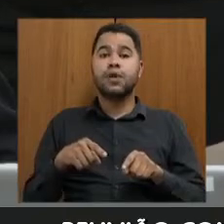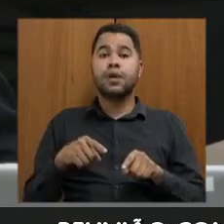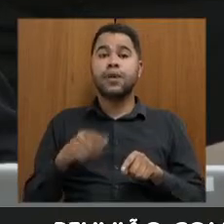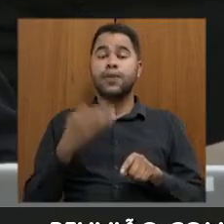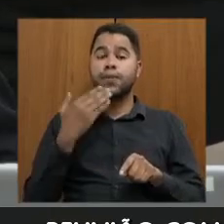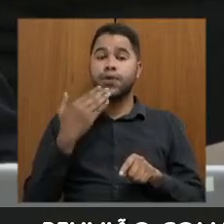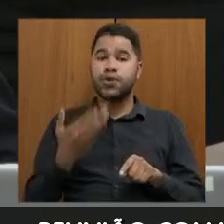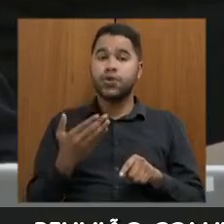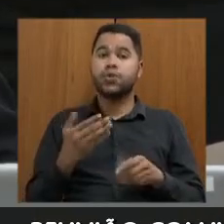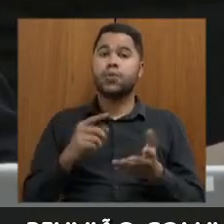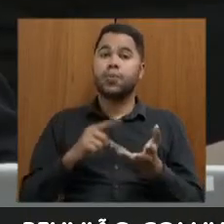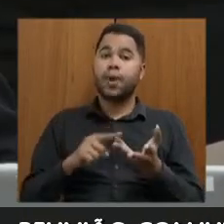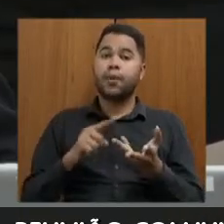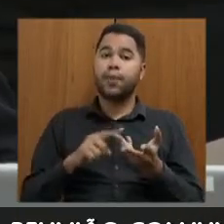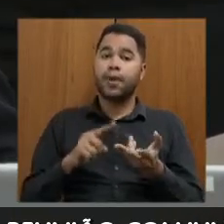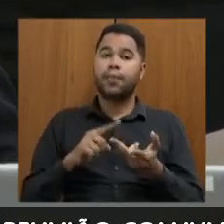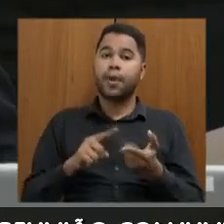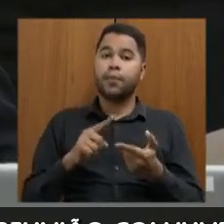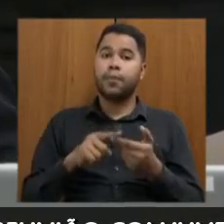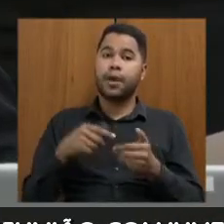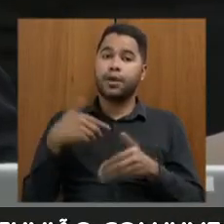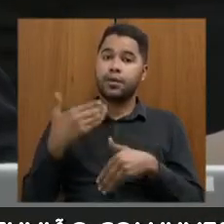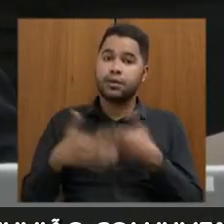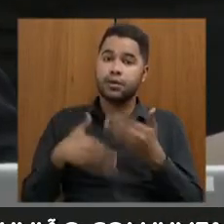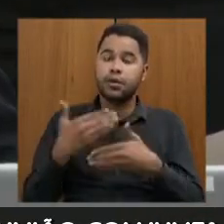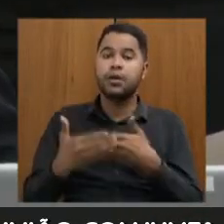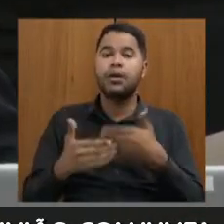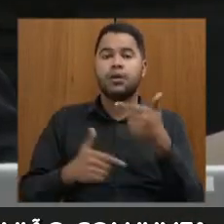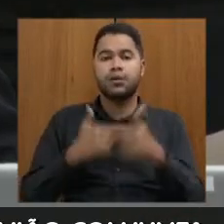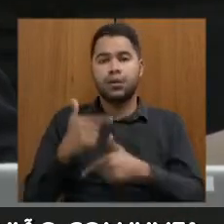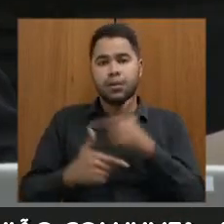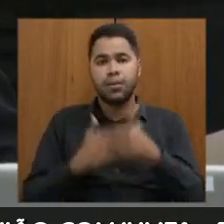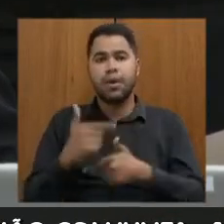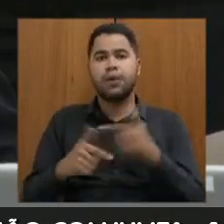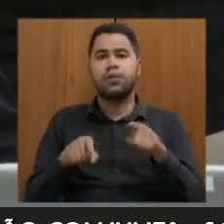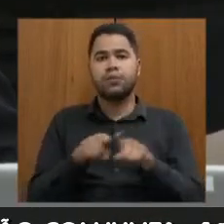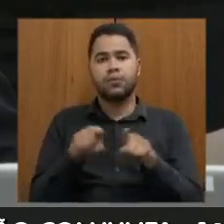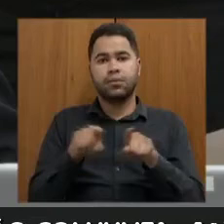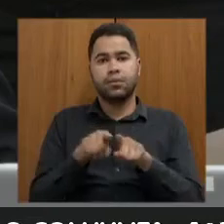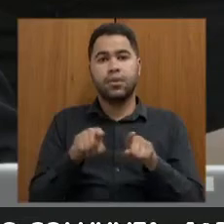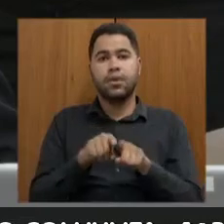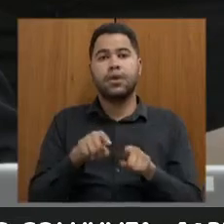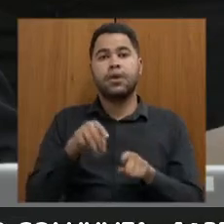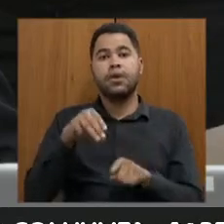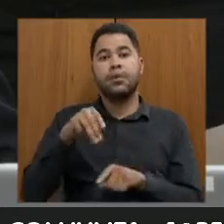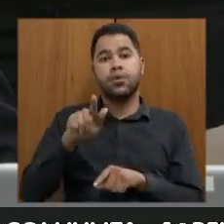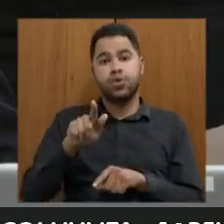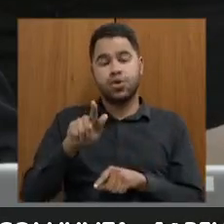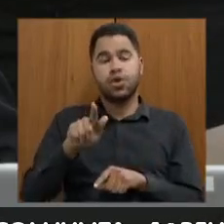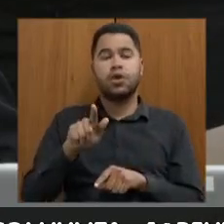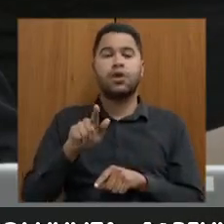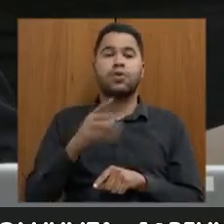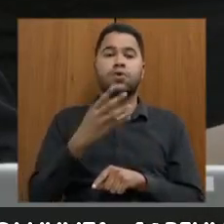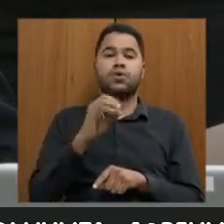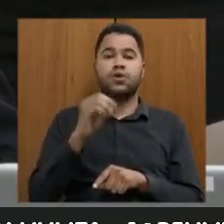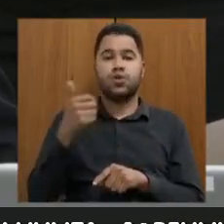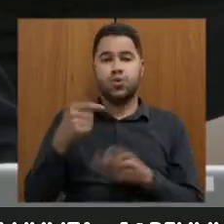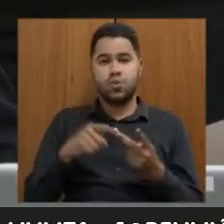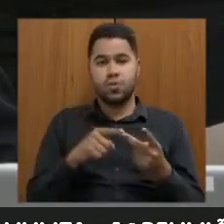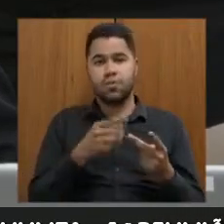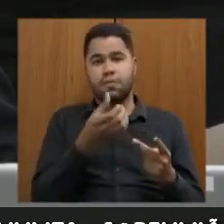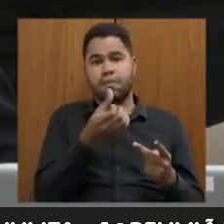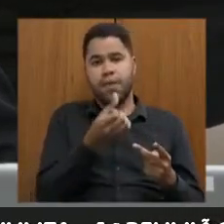infra pedidos de providência para dar celeridade aos trabalhos execução das rodovias mg-401 mg-63